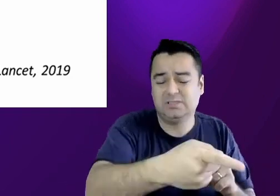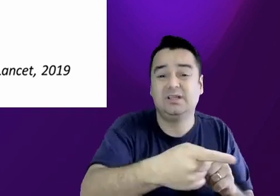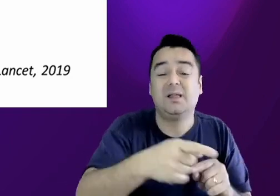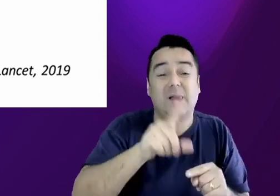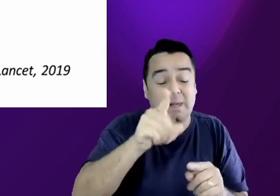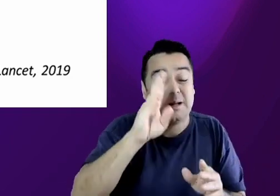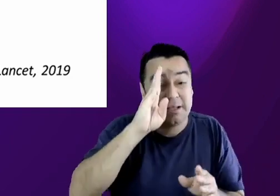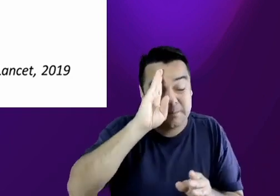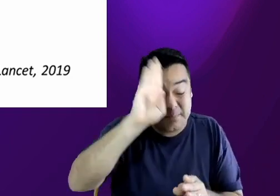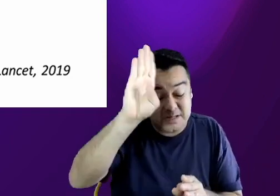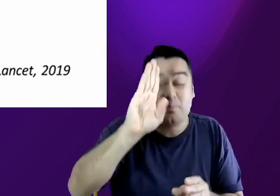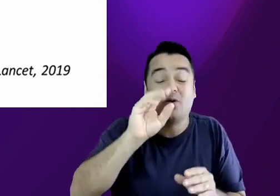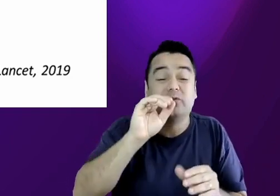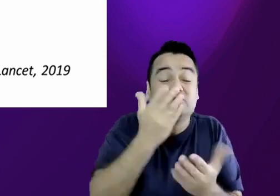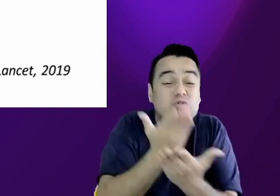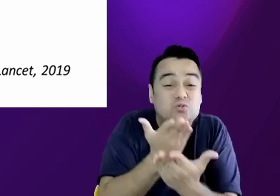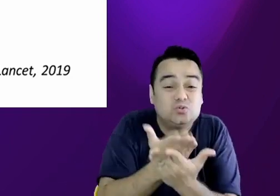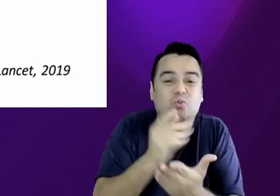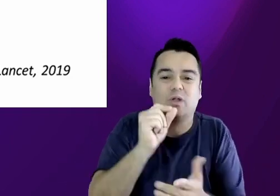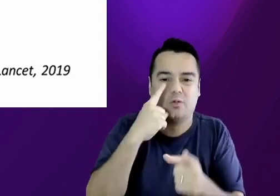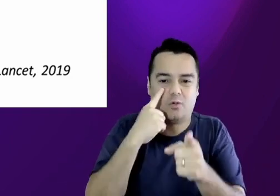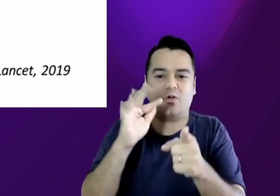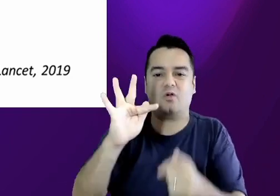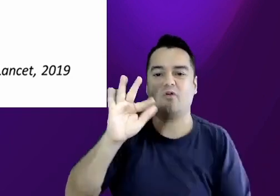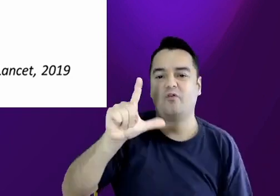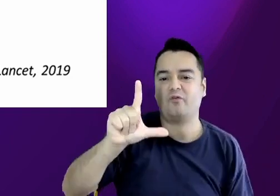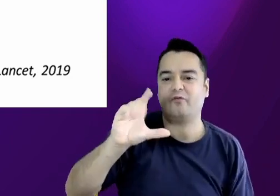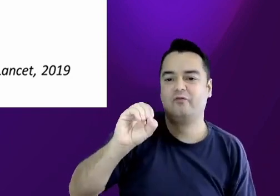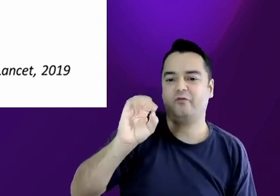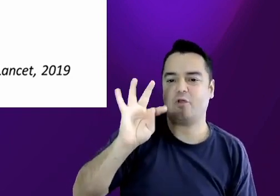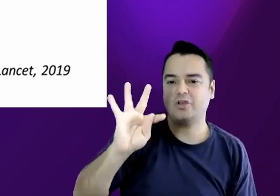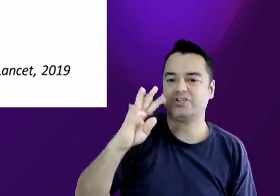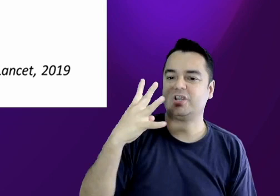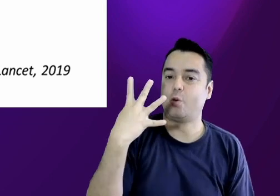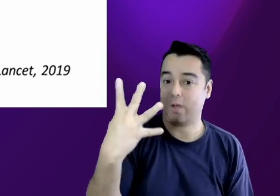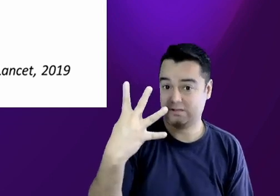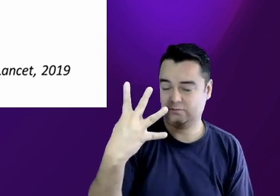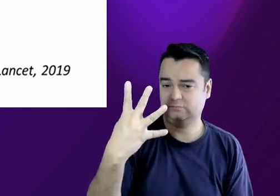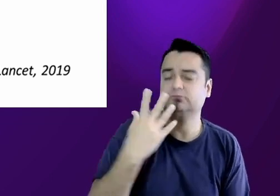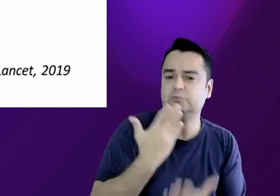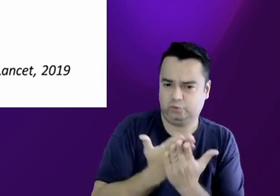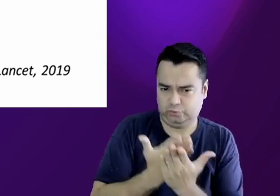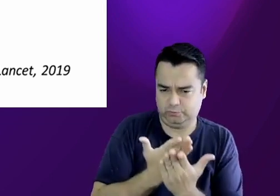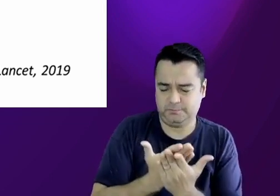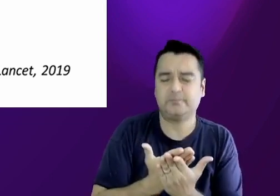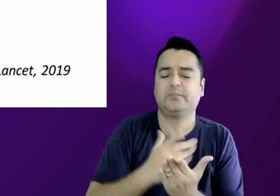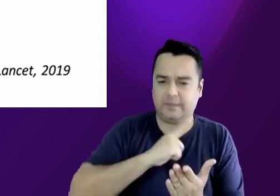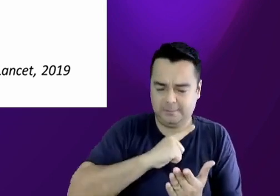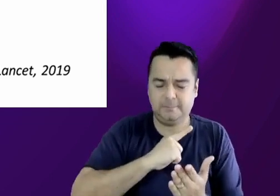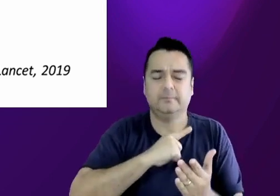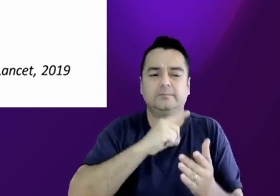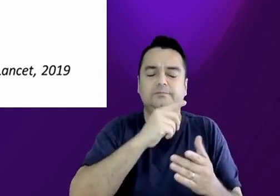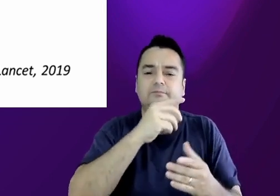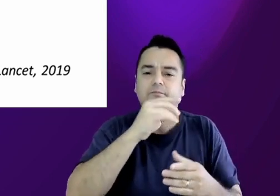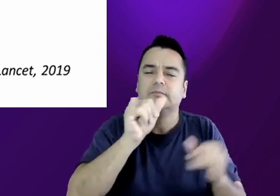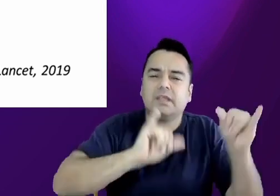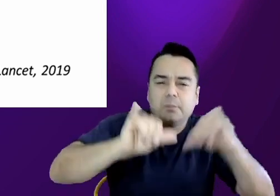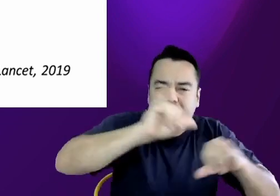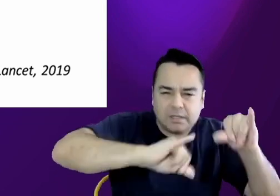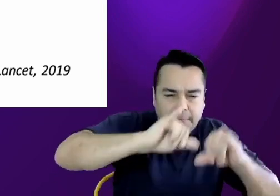nossa prática é o estudo FLOT-4, que avaliou fazer quimioterapia perioperatória em